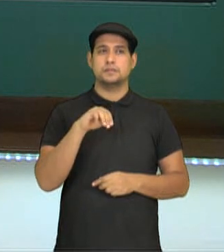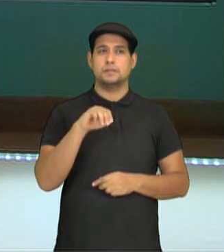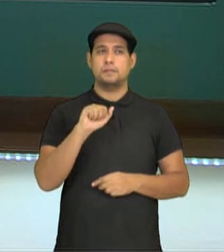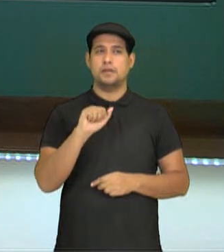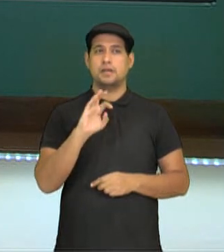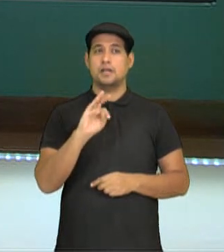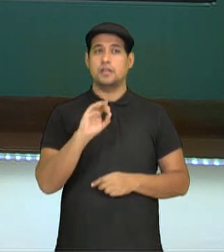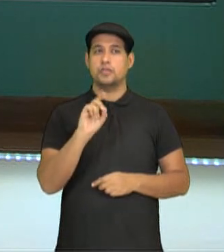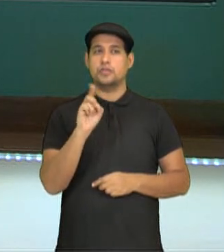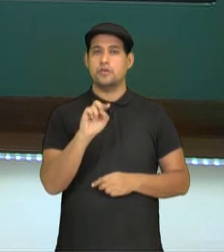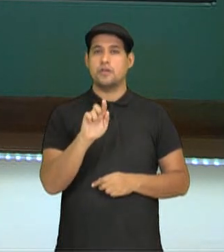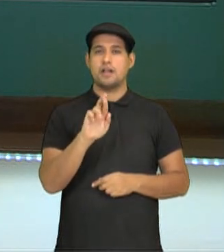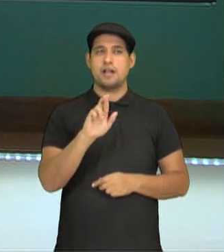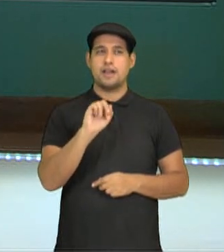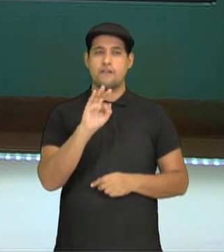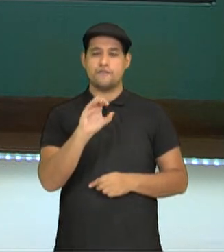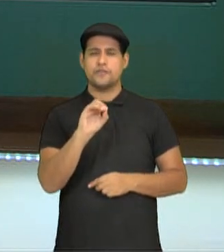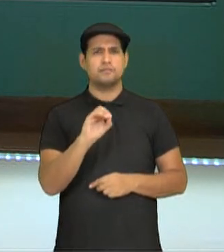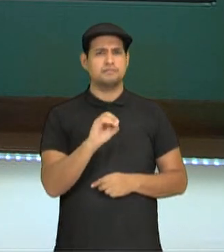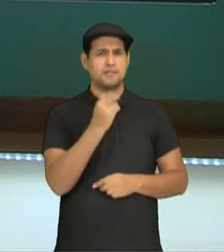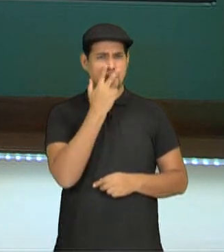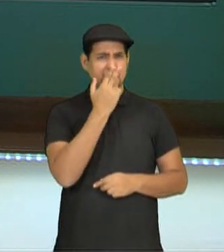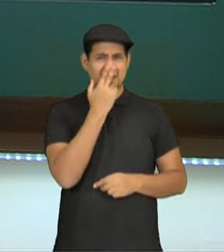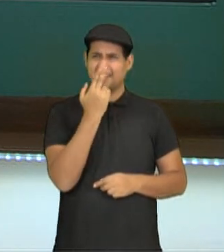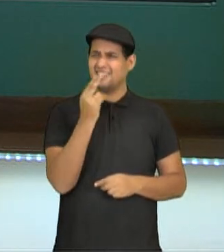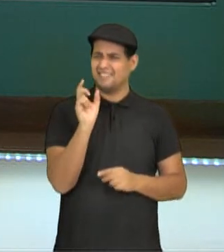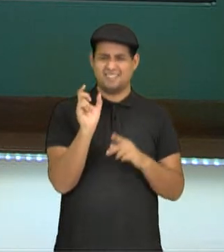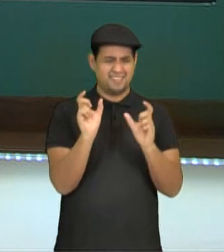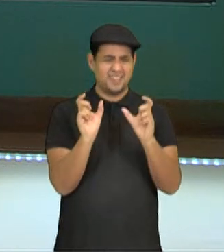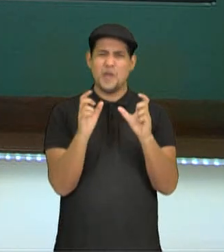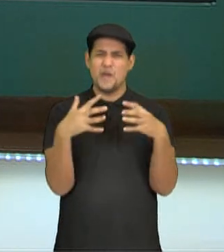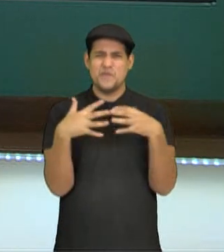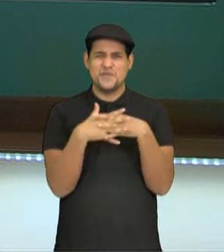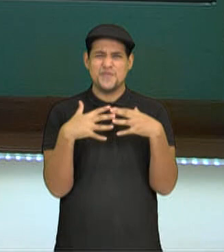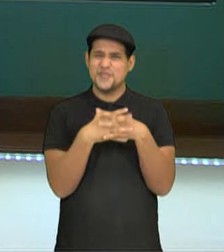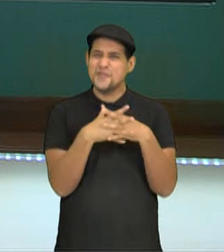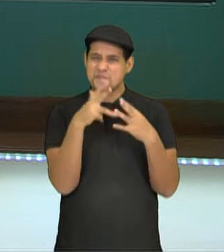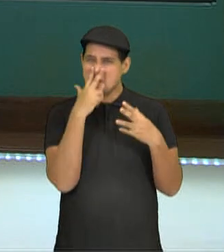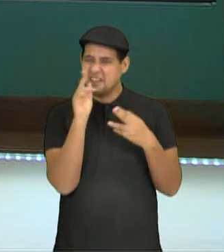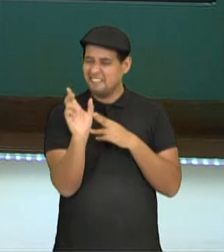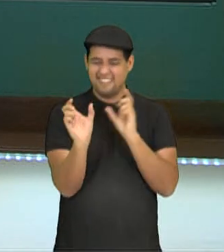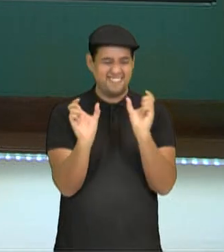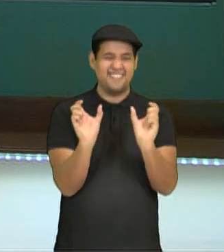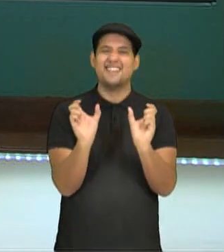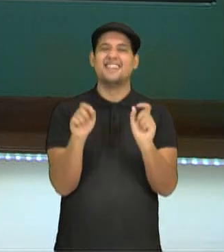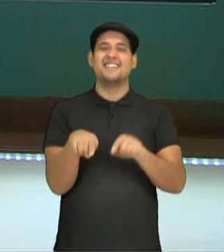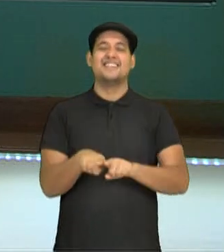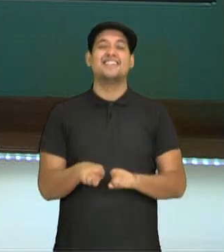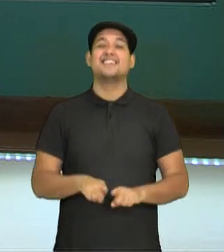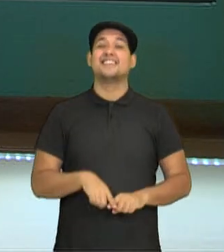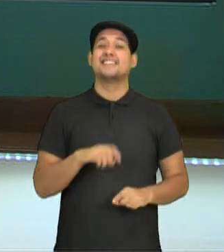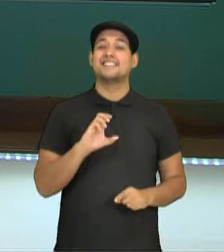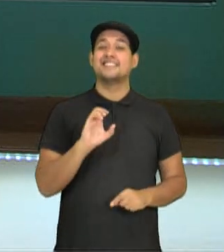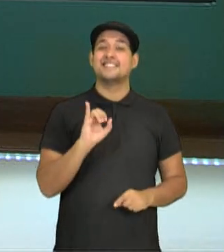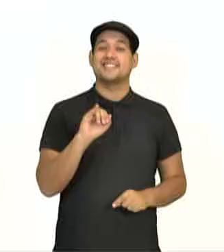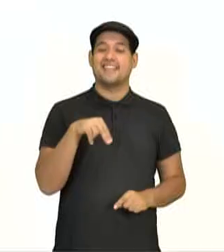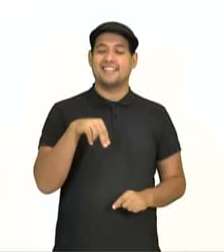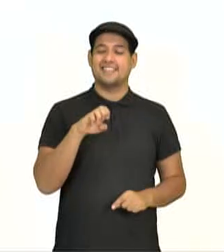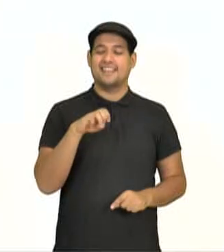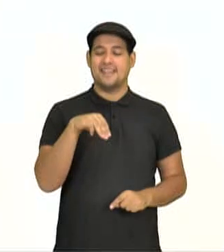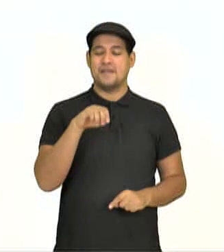cinematógrafo. Nossa, o nome é bem parecido, né? Dá até para confundir. Então, o cinematógrafo, tá?